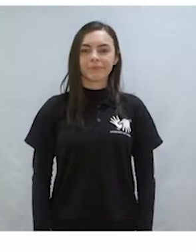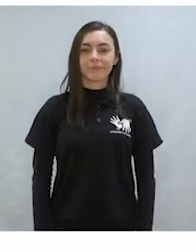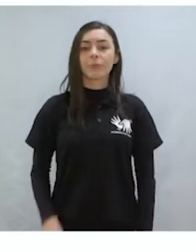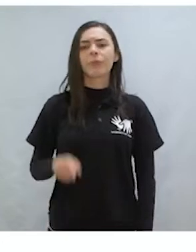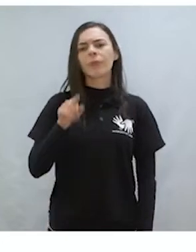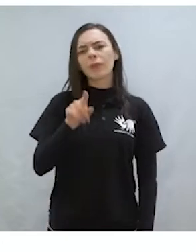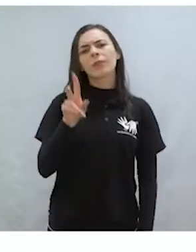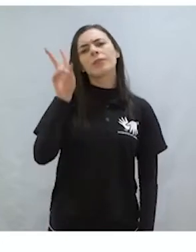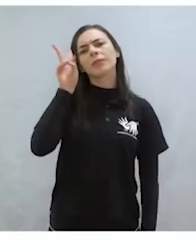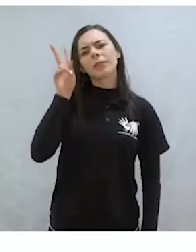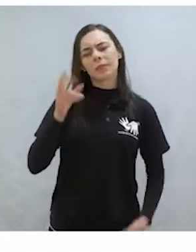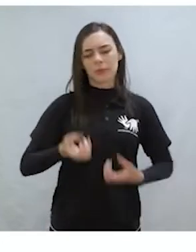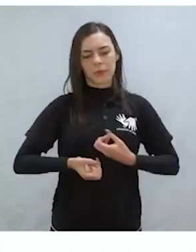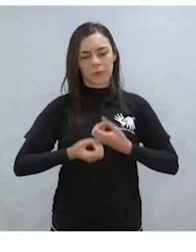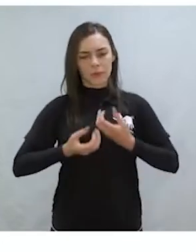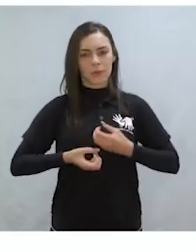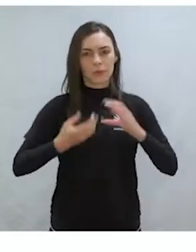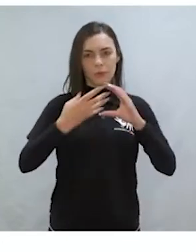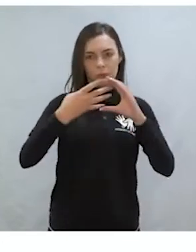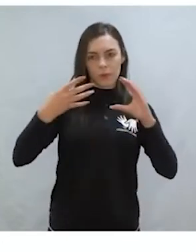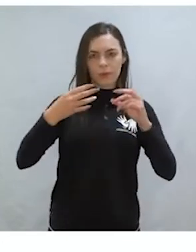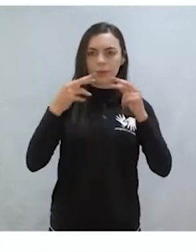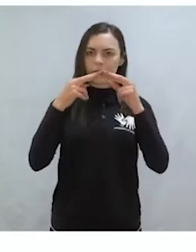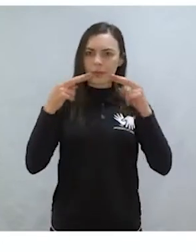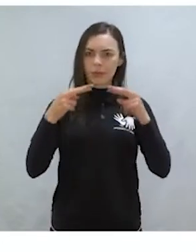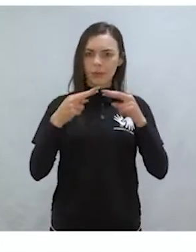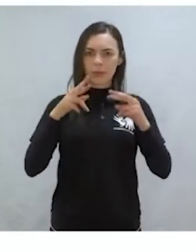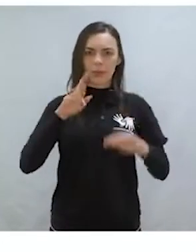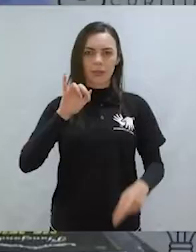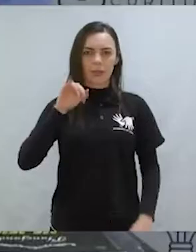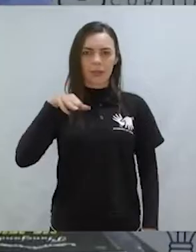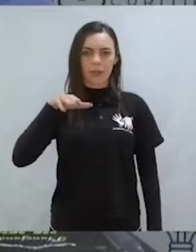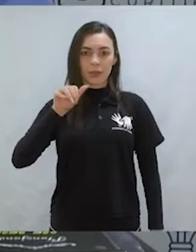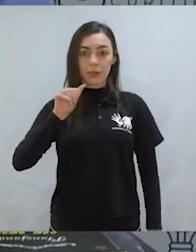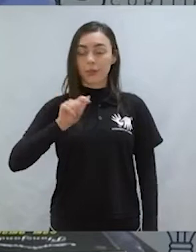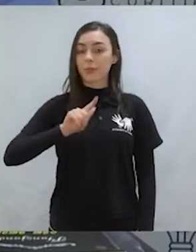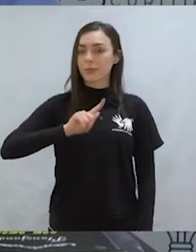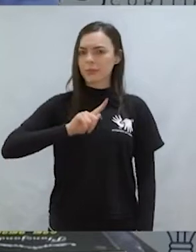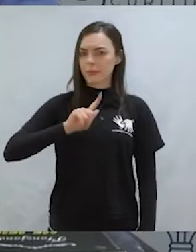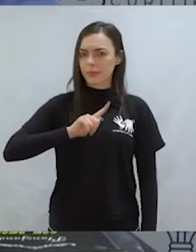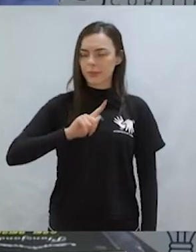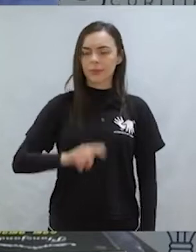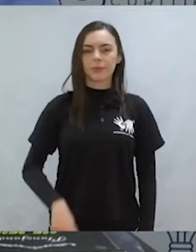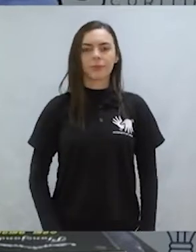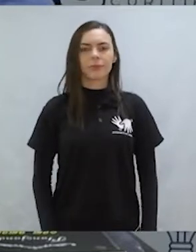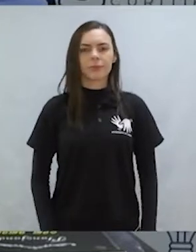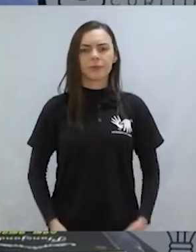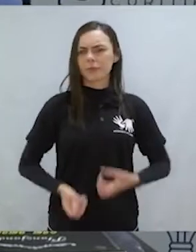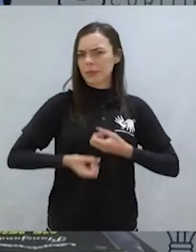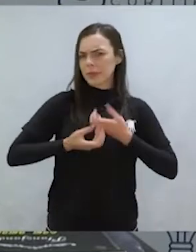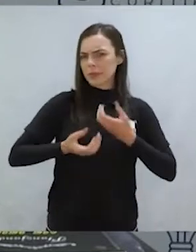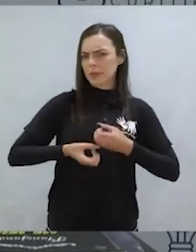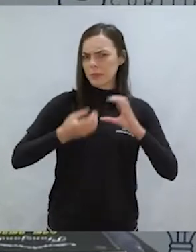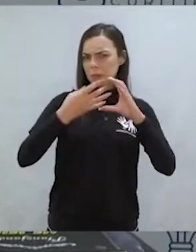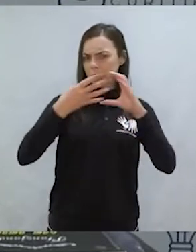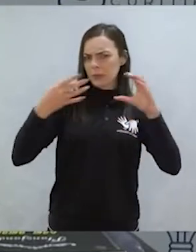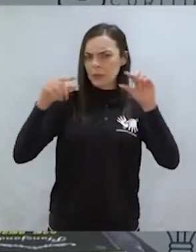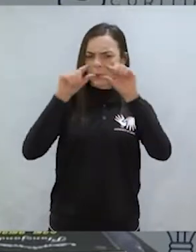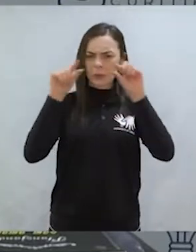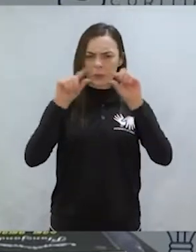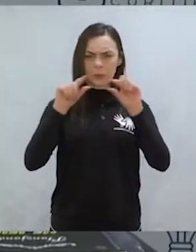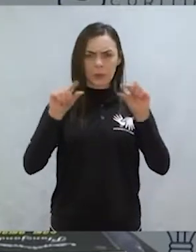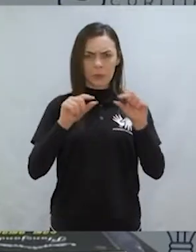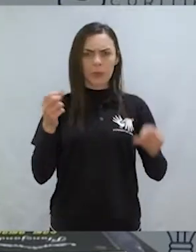bem. Vocês lembram que as quadrinhas têm rimas também, né? Para ter ser uma quadrinha, tem que ter